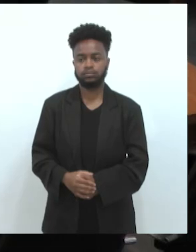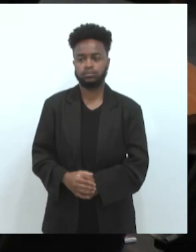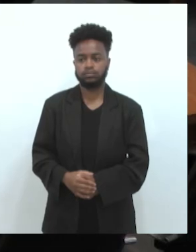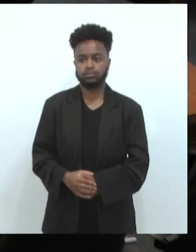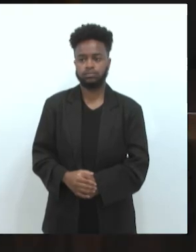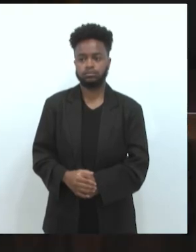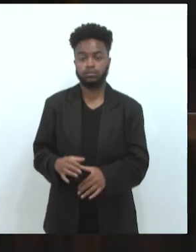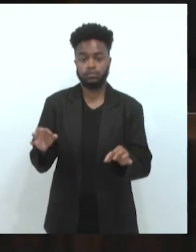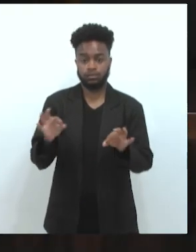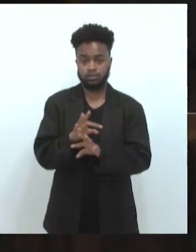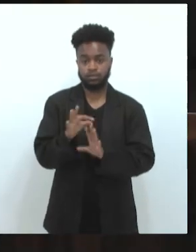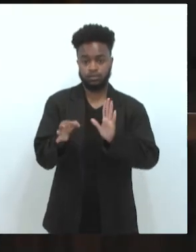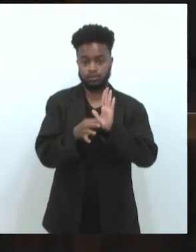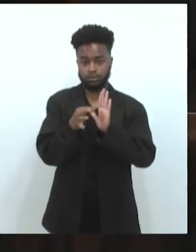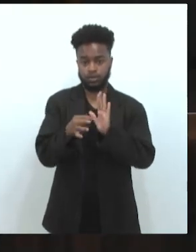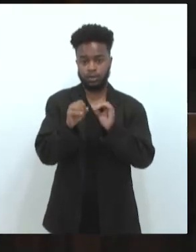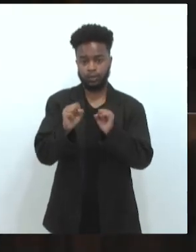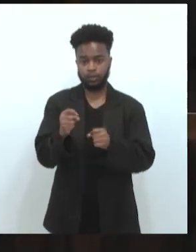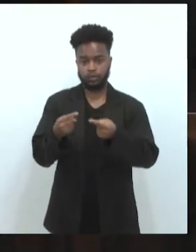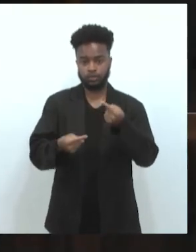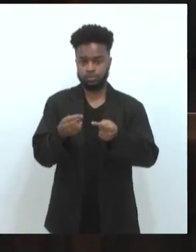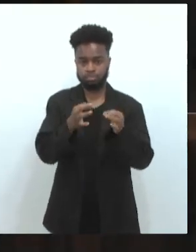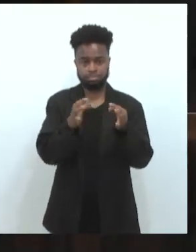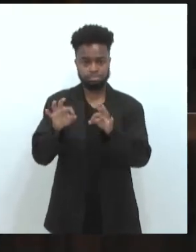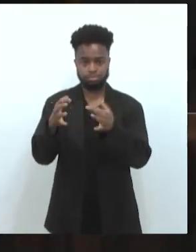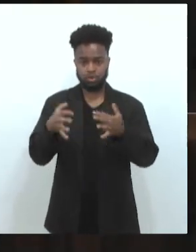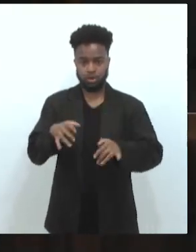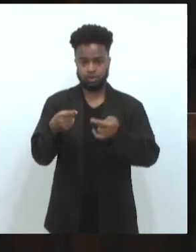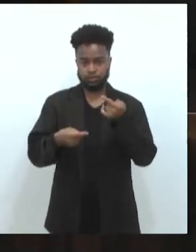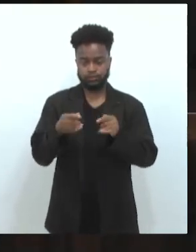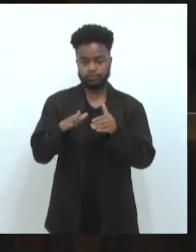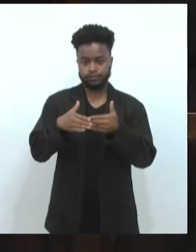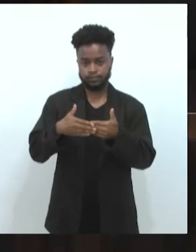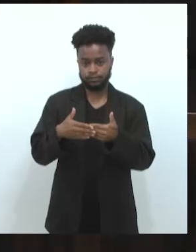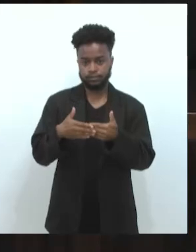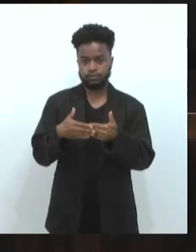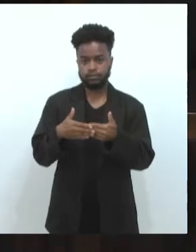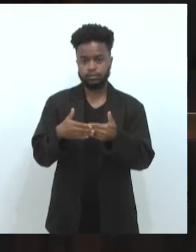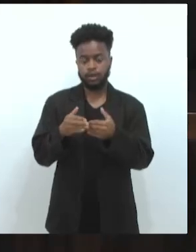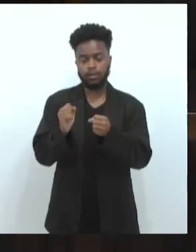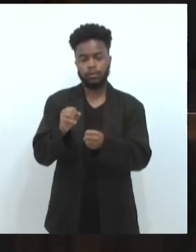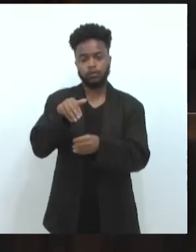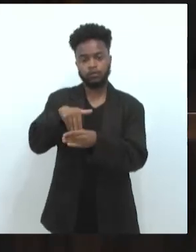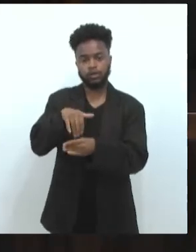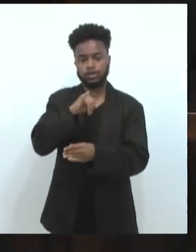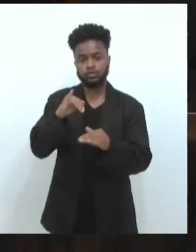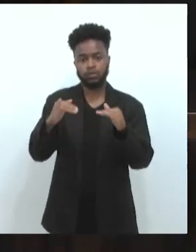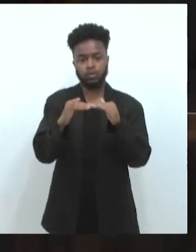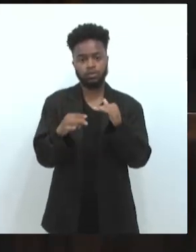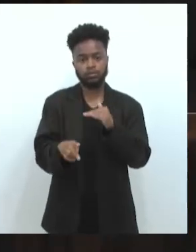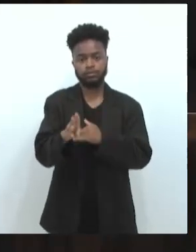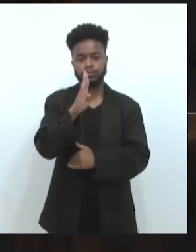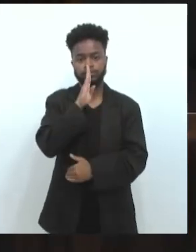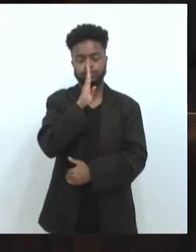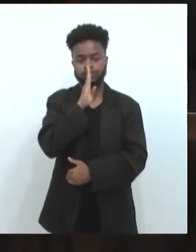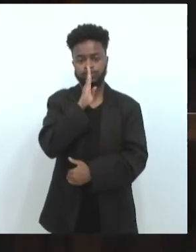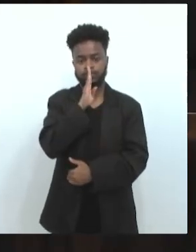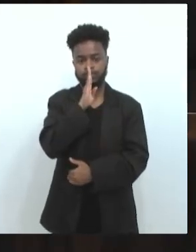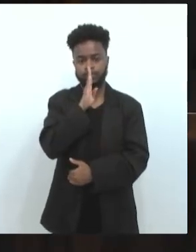Com os pareceres emitidos em discussão, não havendo quem queira discutir, encerrada a discussão, em votação. Os senhores que aprovam permanecem como